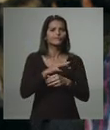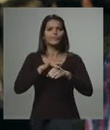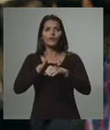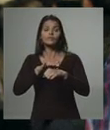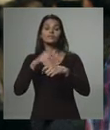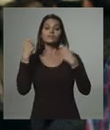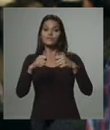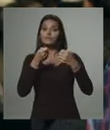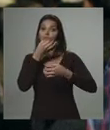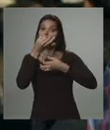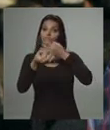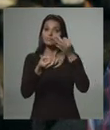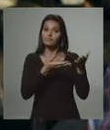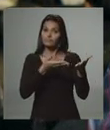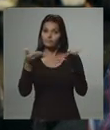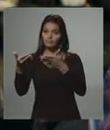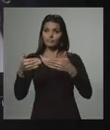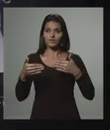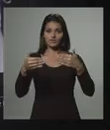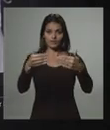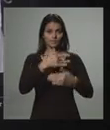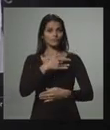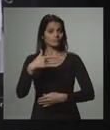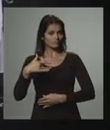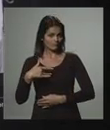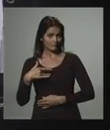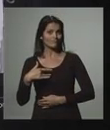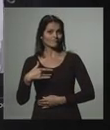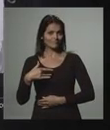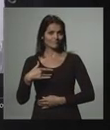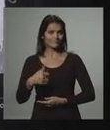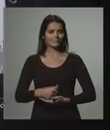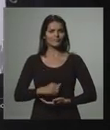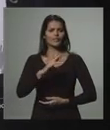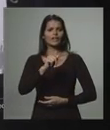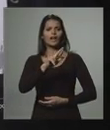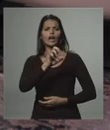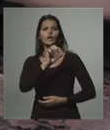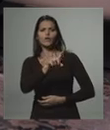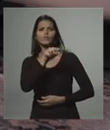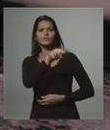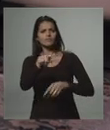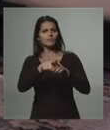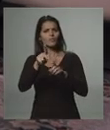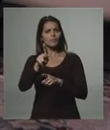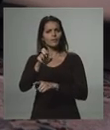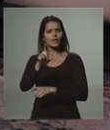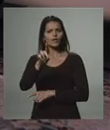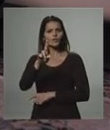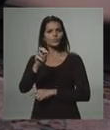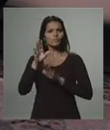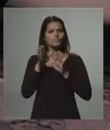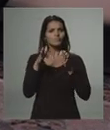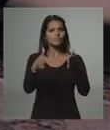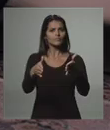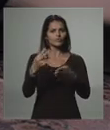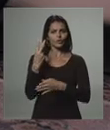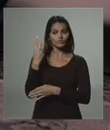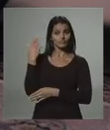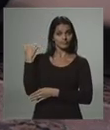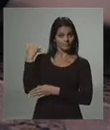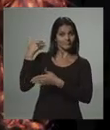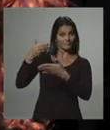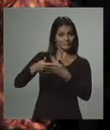de onde nascem demandas e sugestões que são encaminhadas para o Ministério da Saúde. Carol, você e o Pedro participaram dos